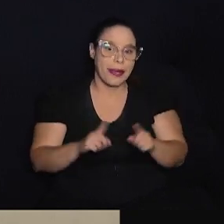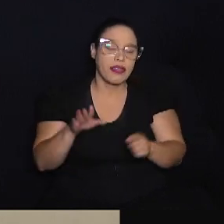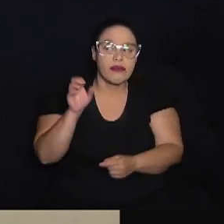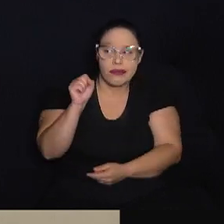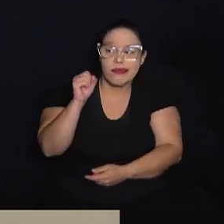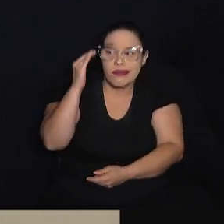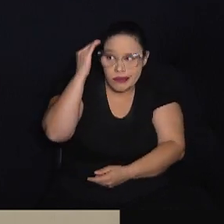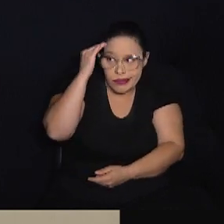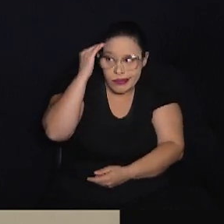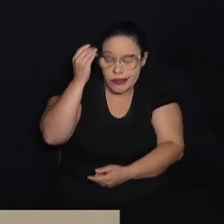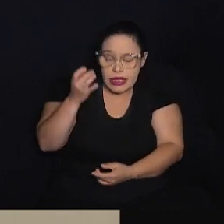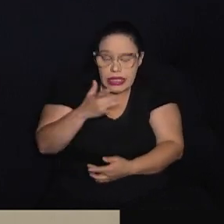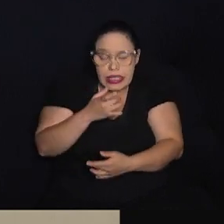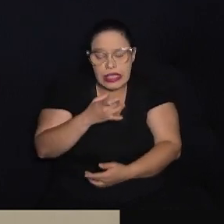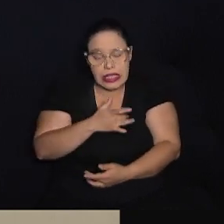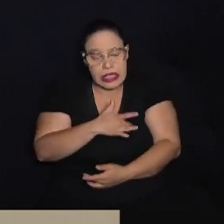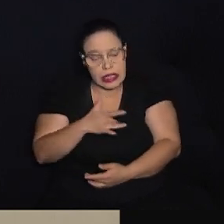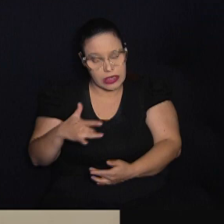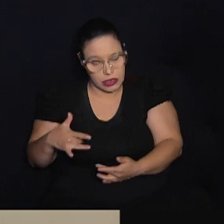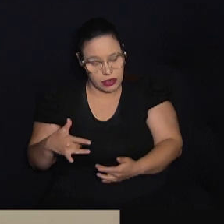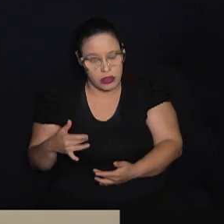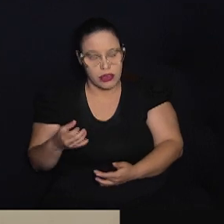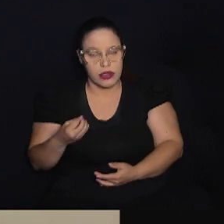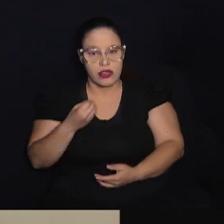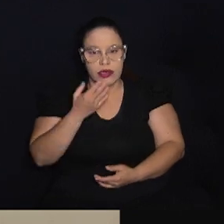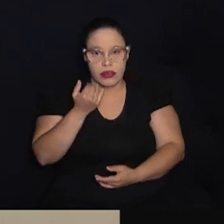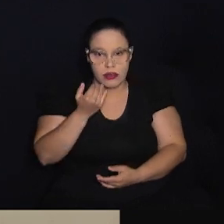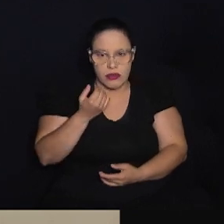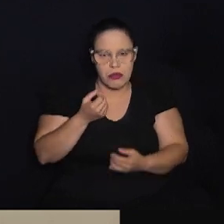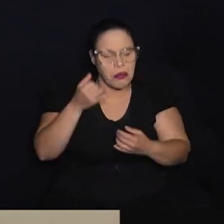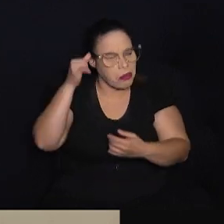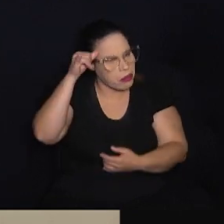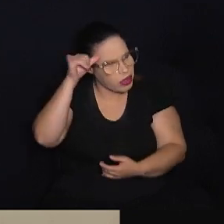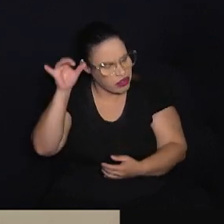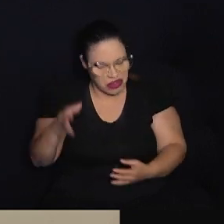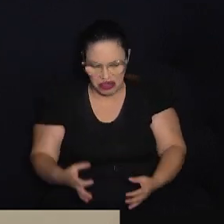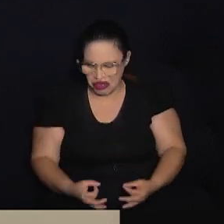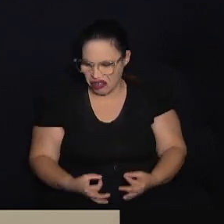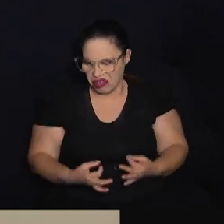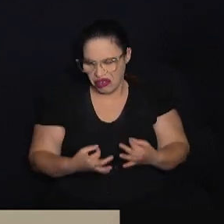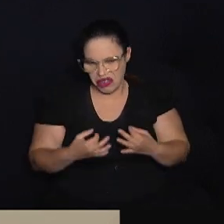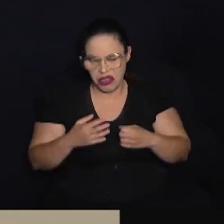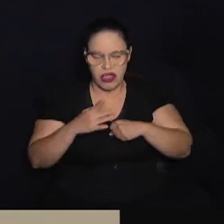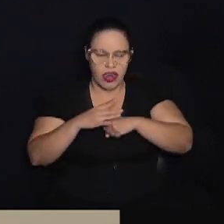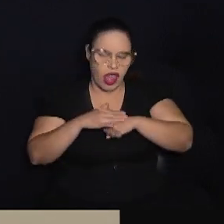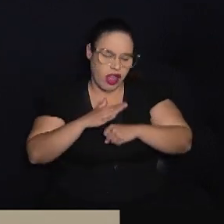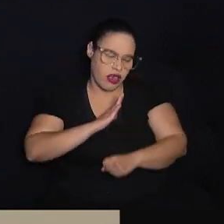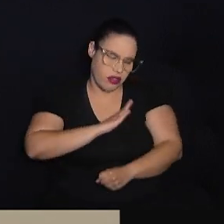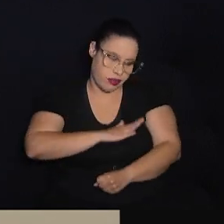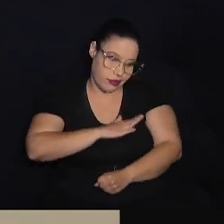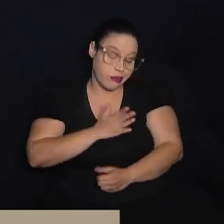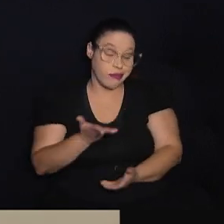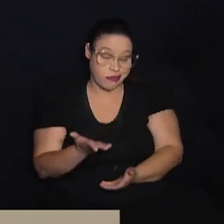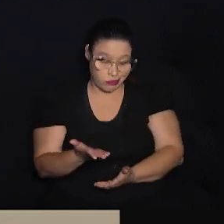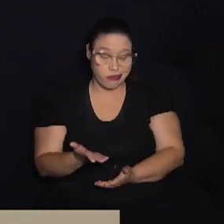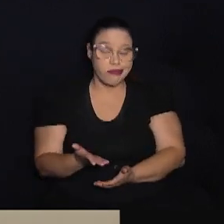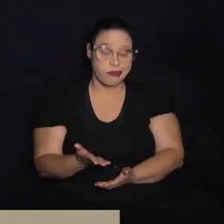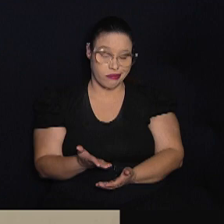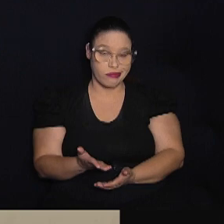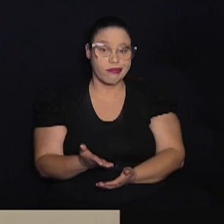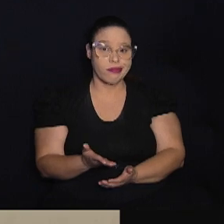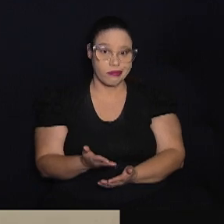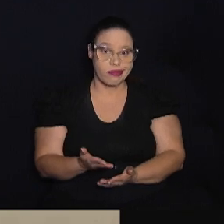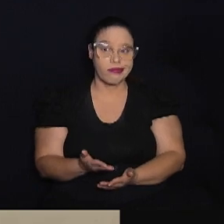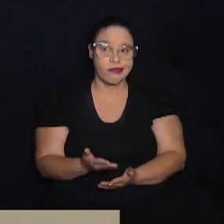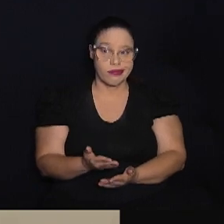sabe que a dieta saudável consegue prevenir vários tipos de tumores, além de doenças cardiovasculares também, né? Então, a gente tem que